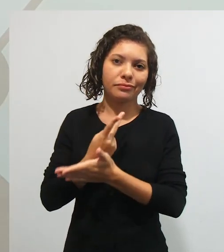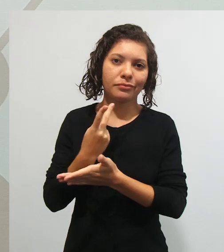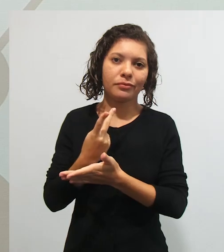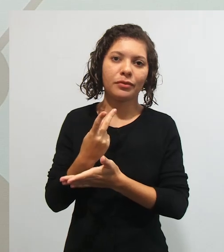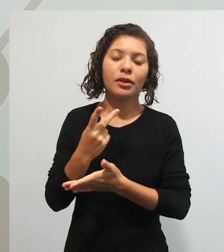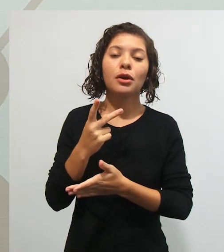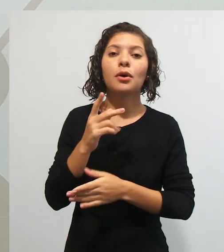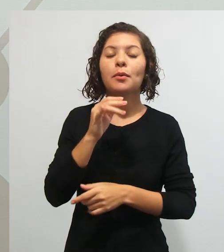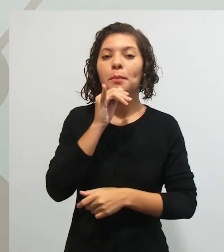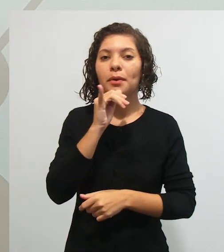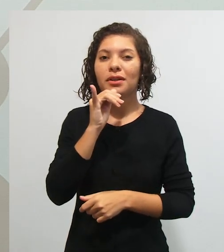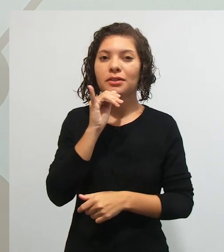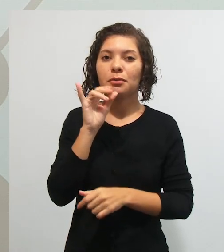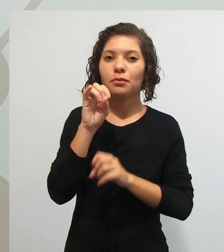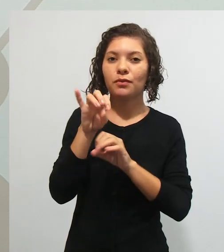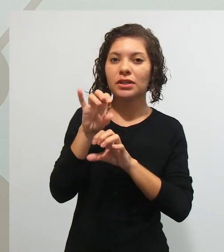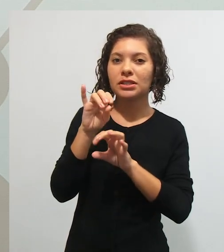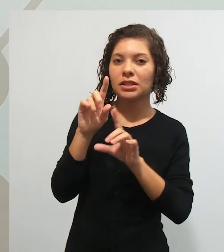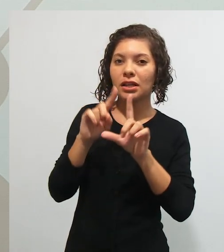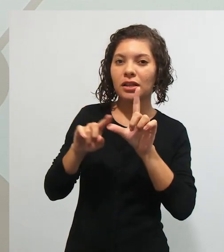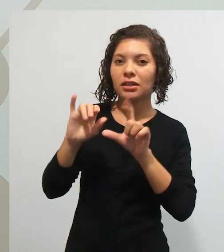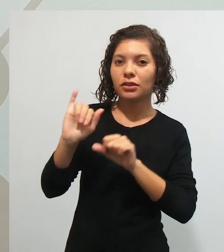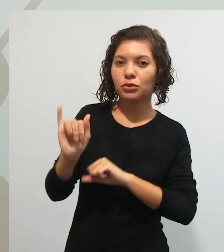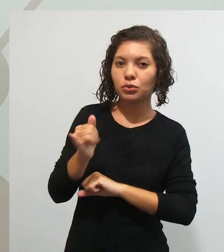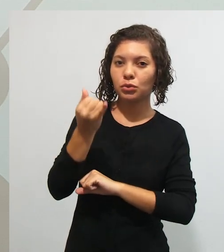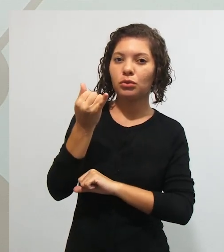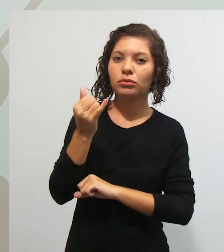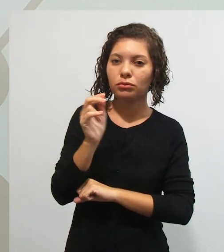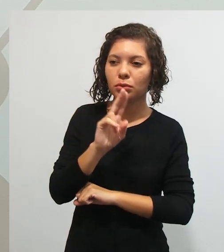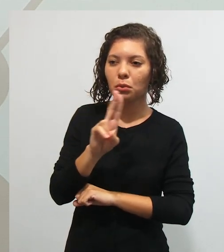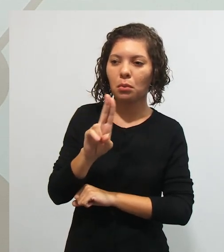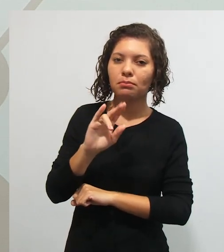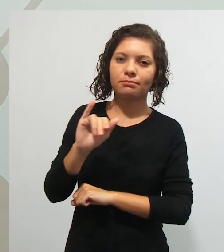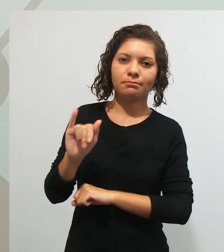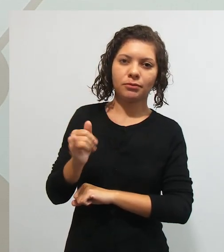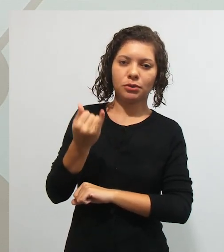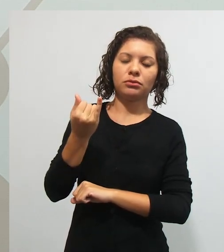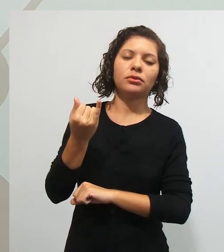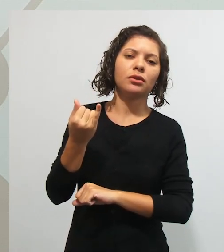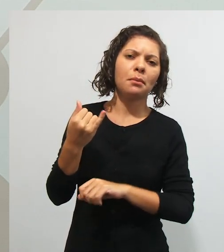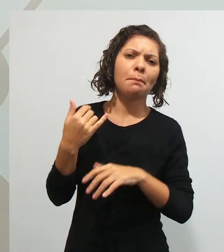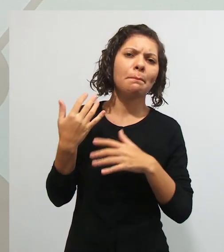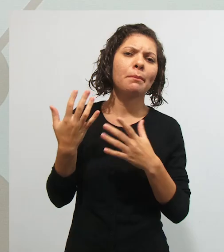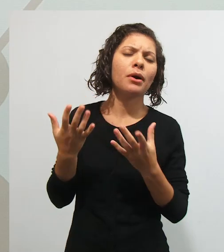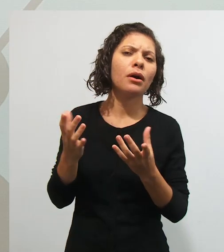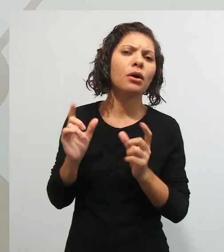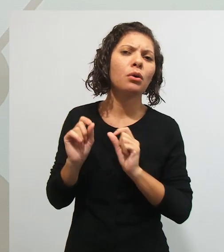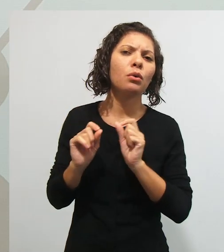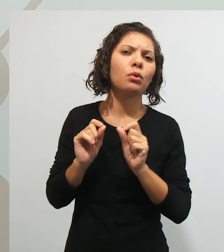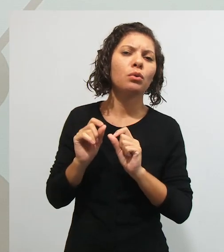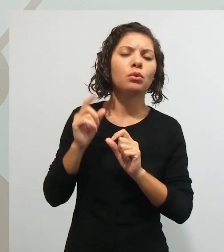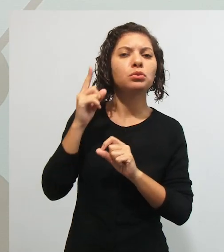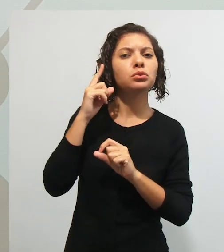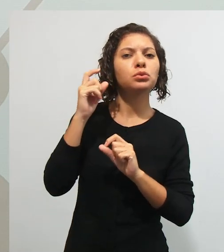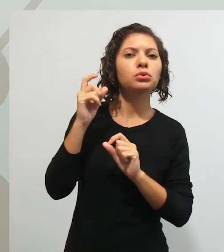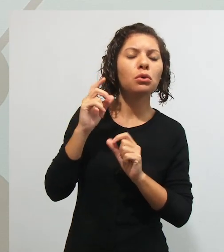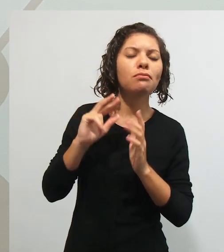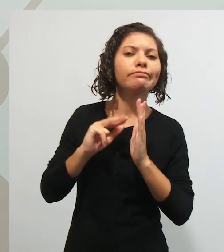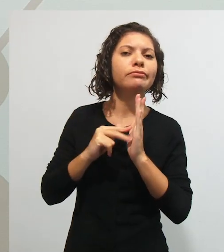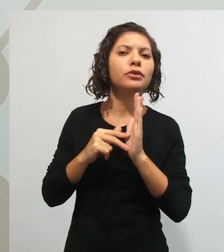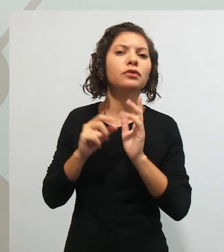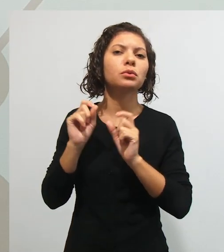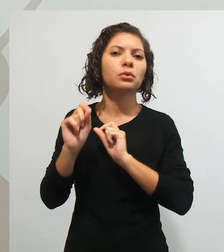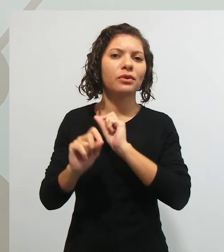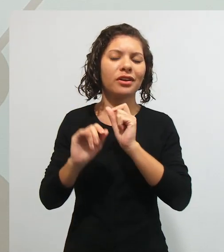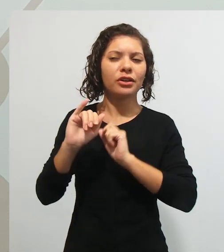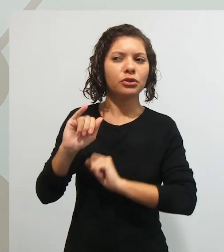ao ensinar o J para a criança, ensinamos o nome da letra J. Mas qual é o som dessa letra,